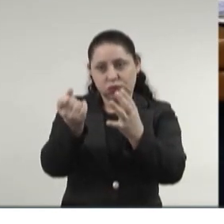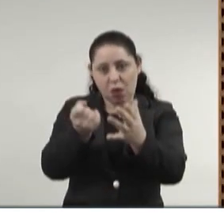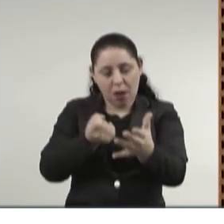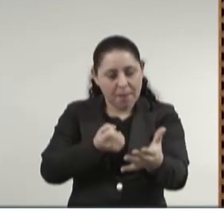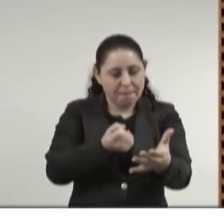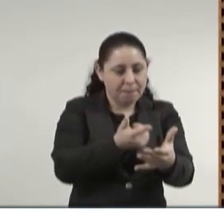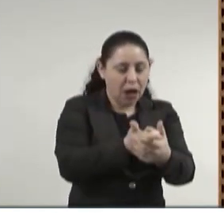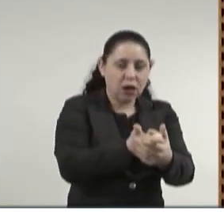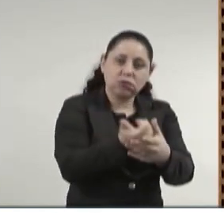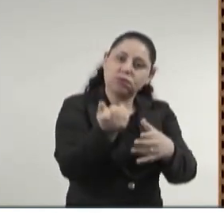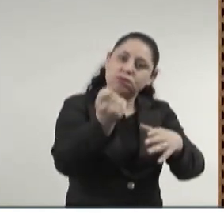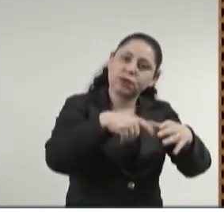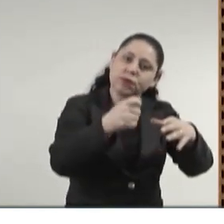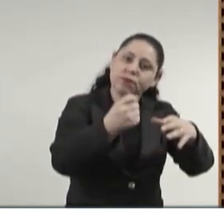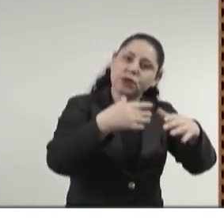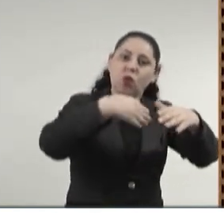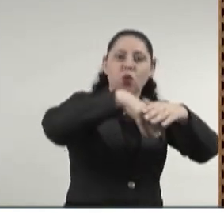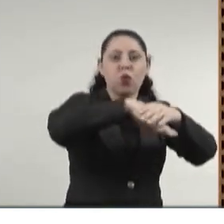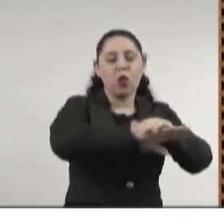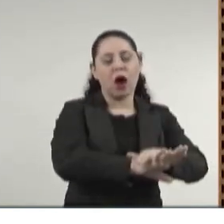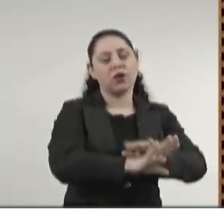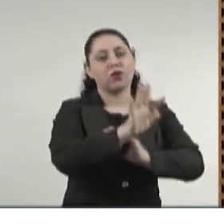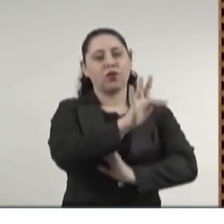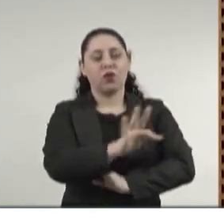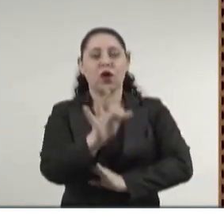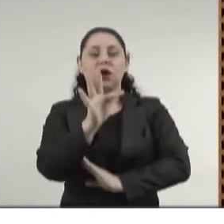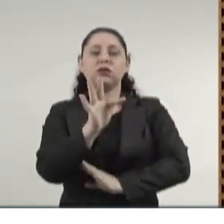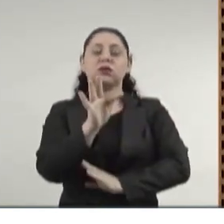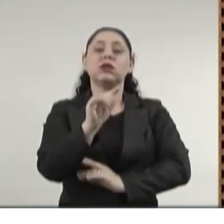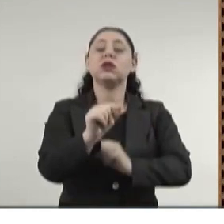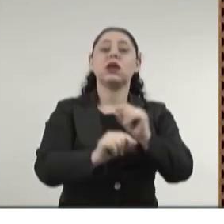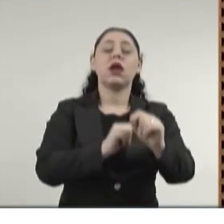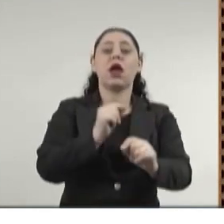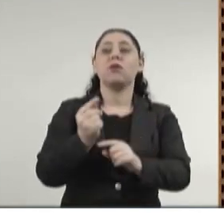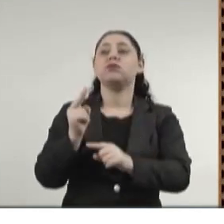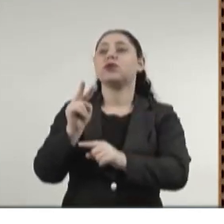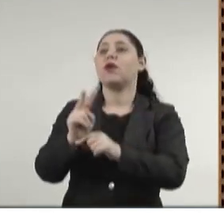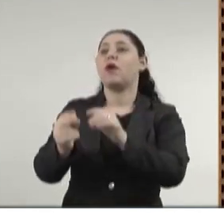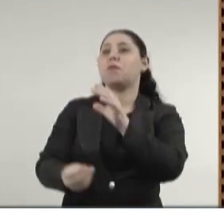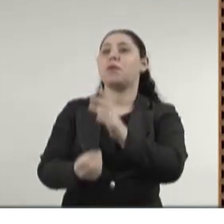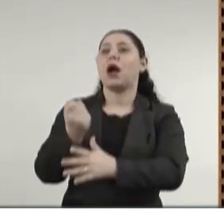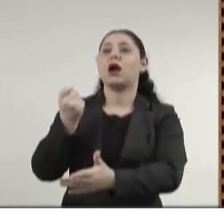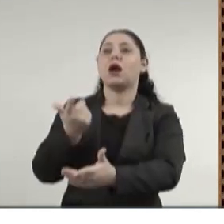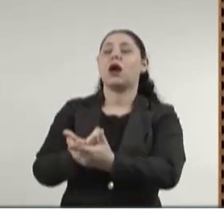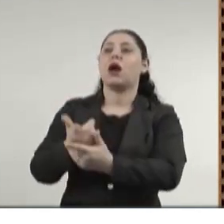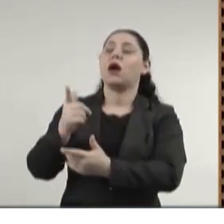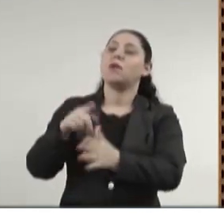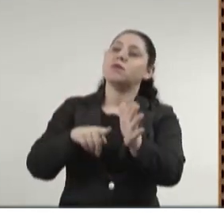para o fundo. E esse fundo financiar universidades, projetos,